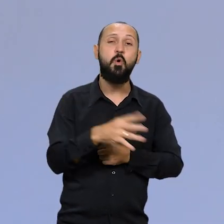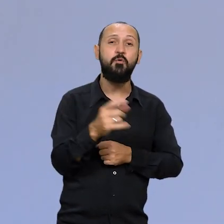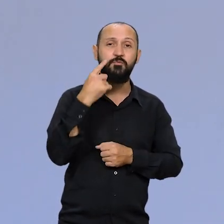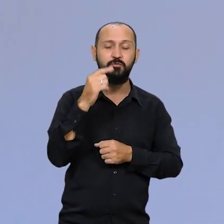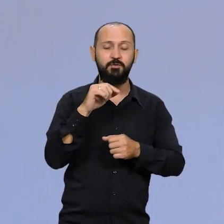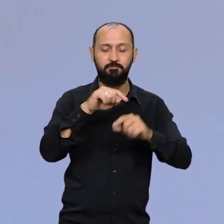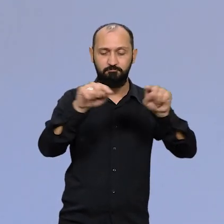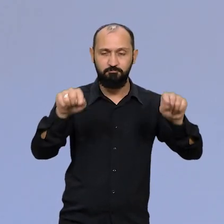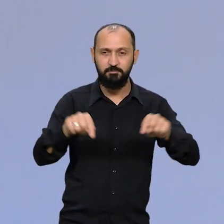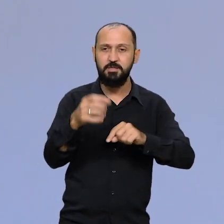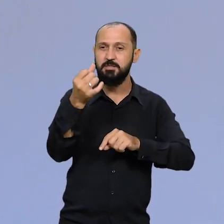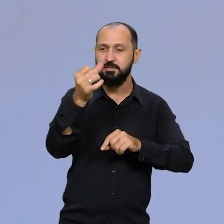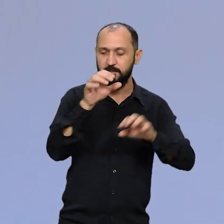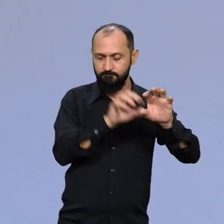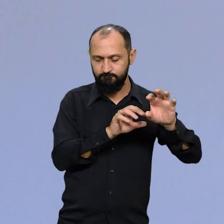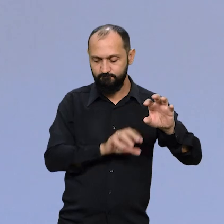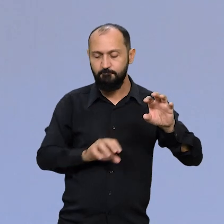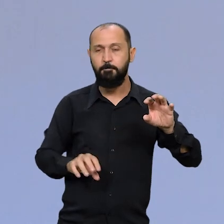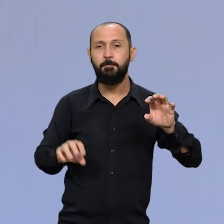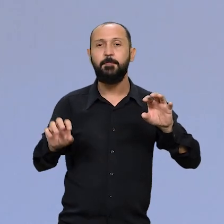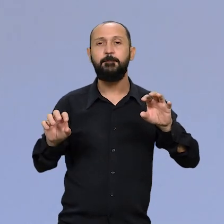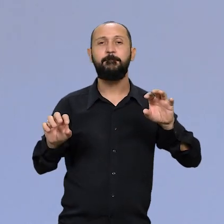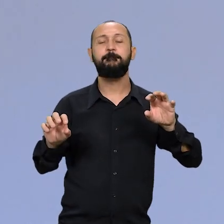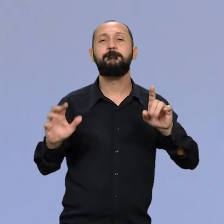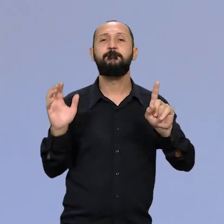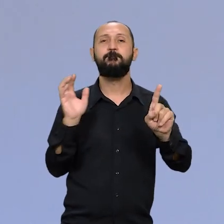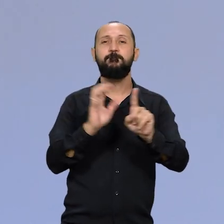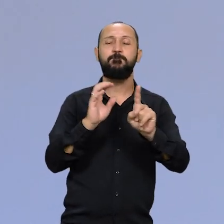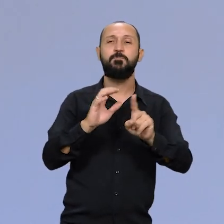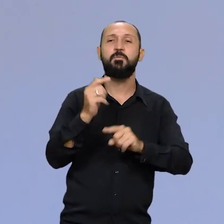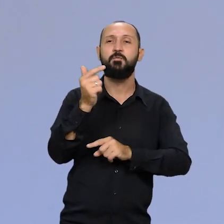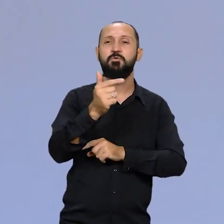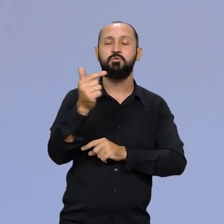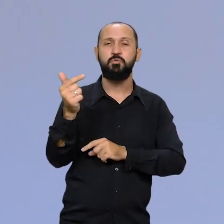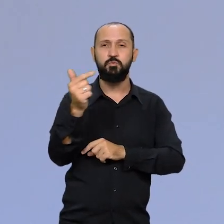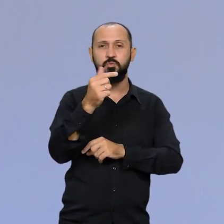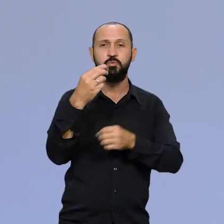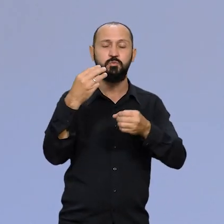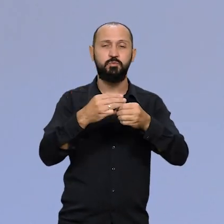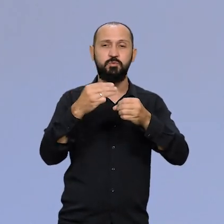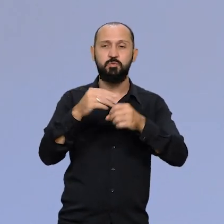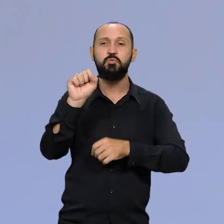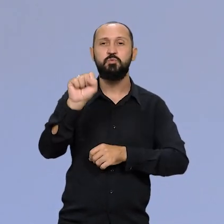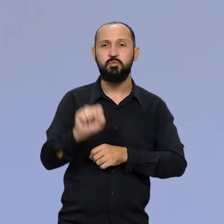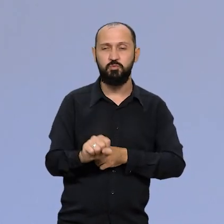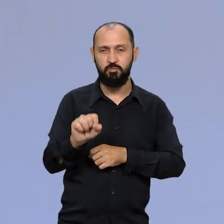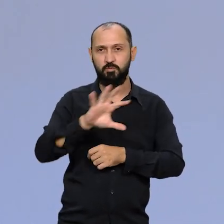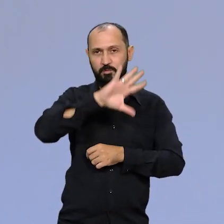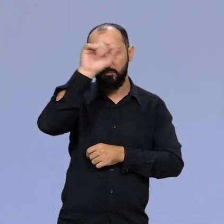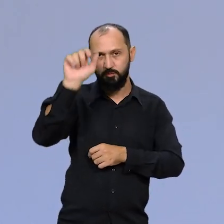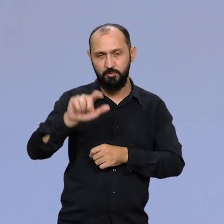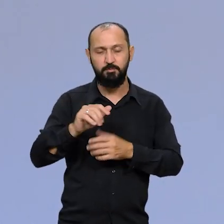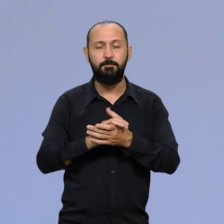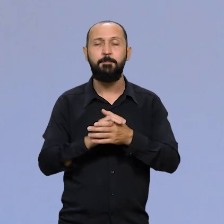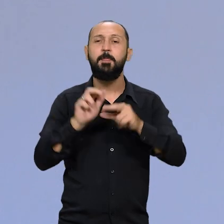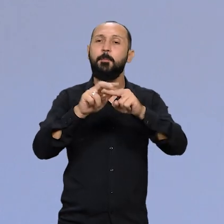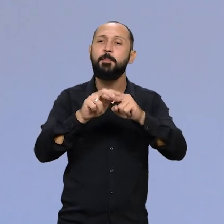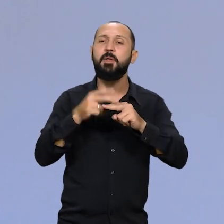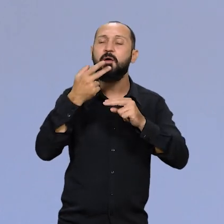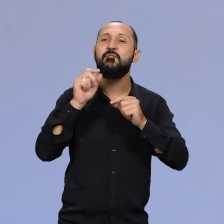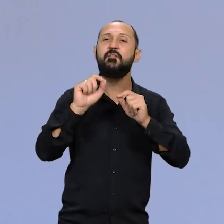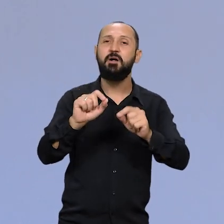de Toné-Pegue, Cachoeirinha e Buriti, que são Terena, e depois nós temos os Guarani. Mato Grosso do